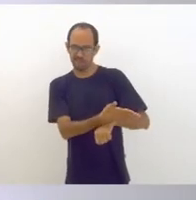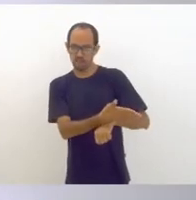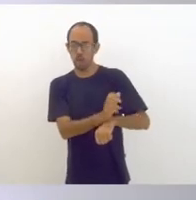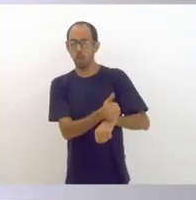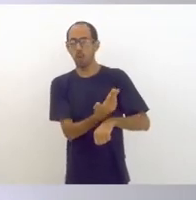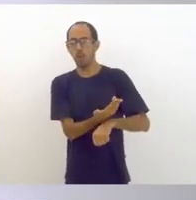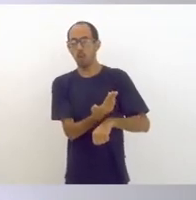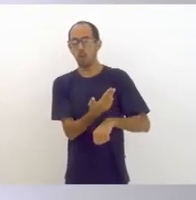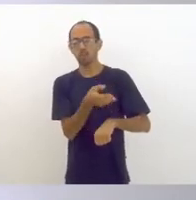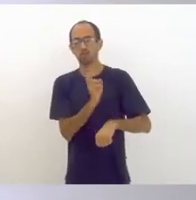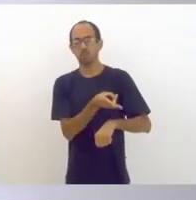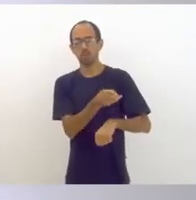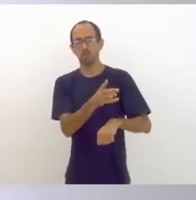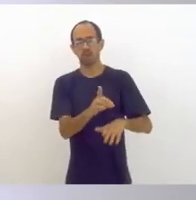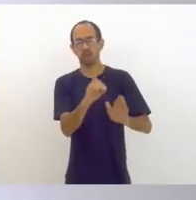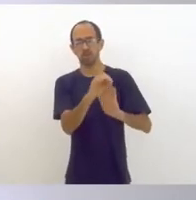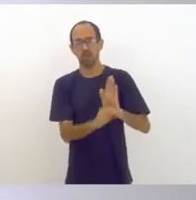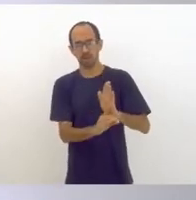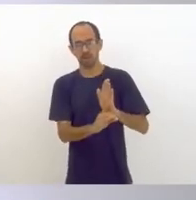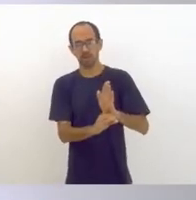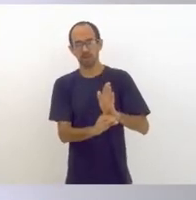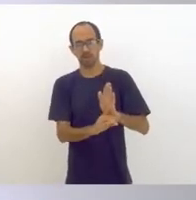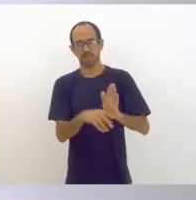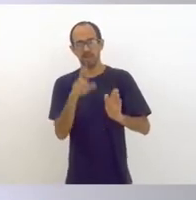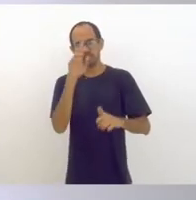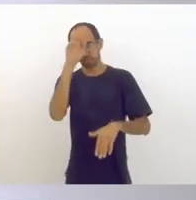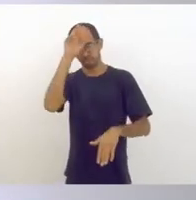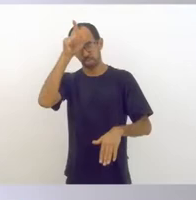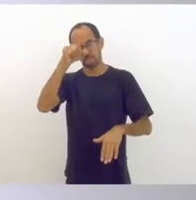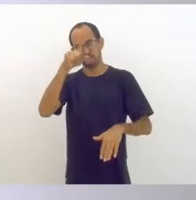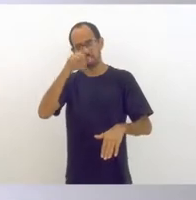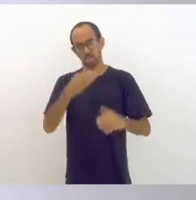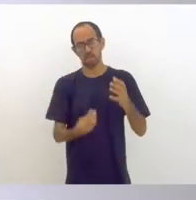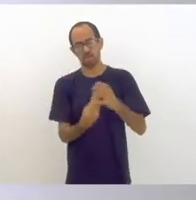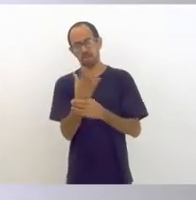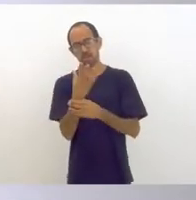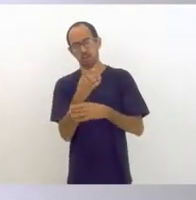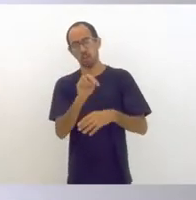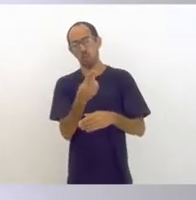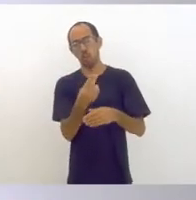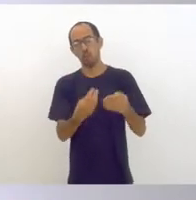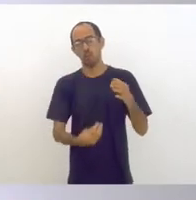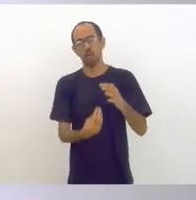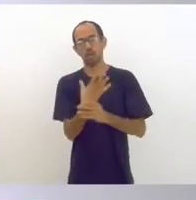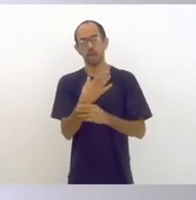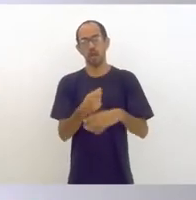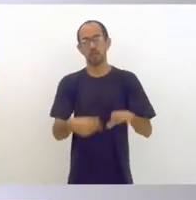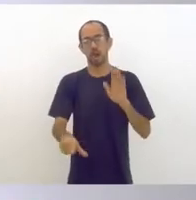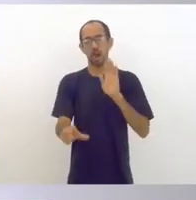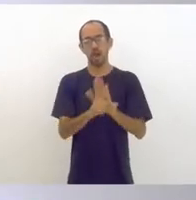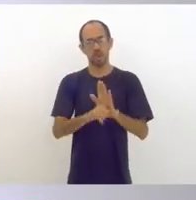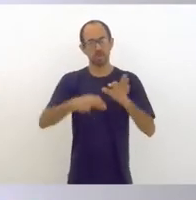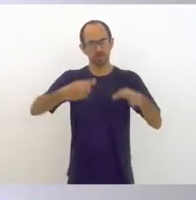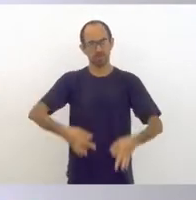Manter um decreto que está equivocado desde a sua origem ou regulamentar um instrumento